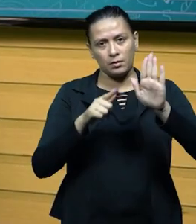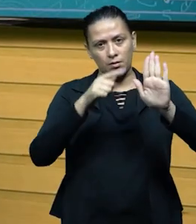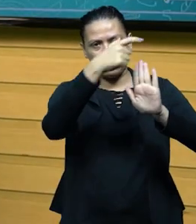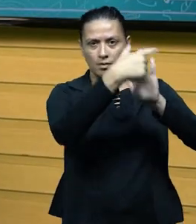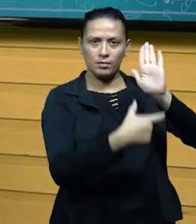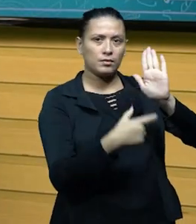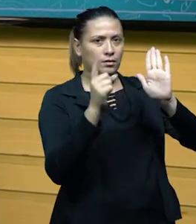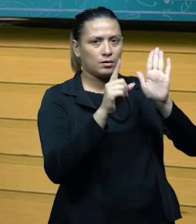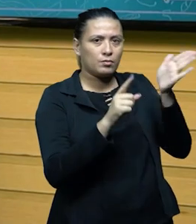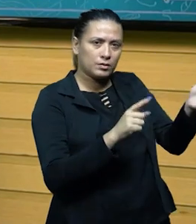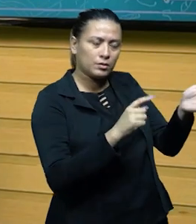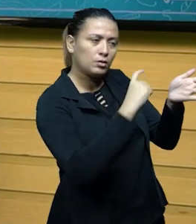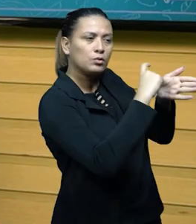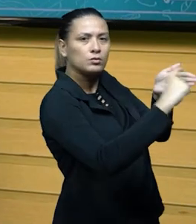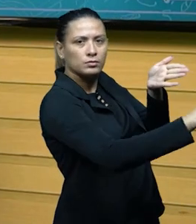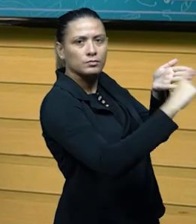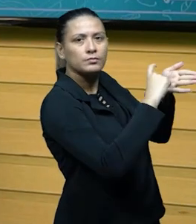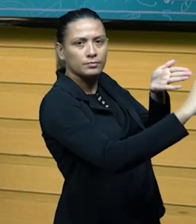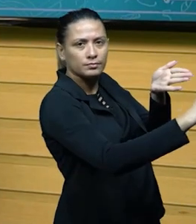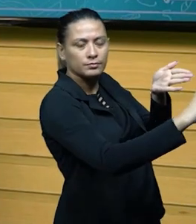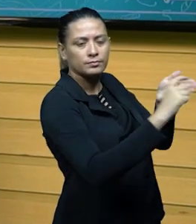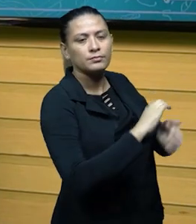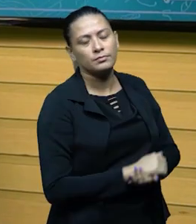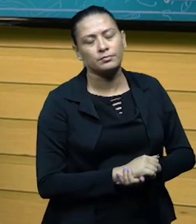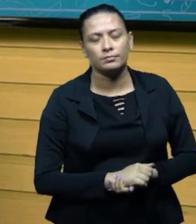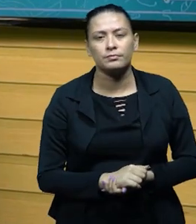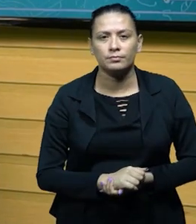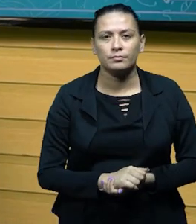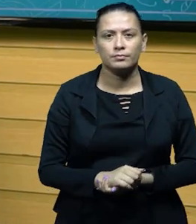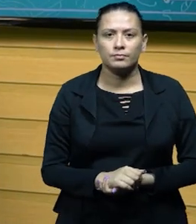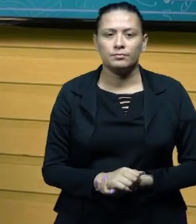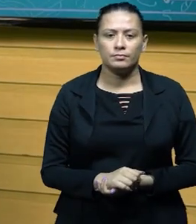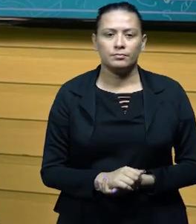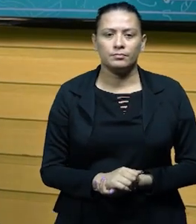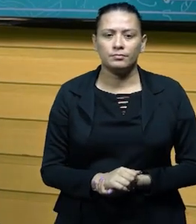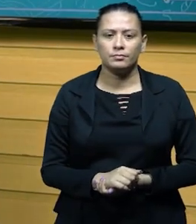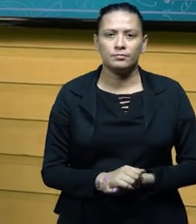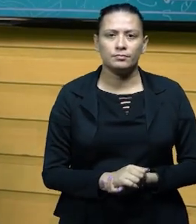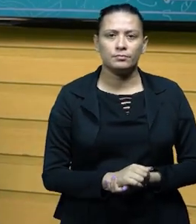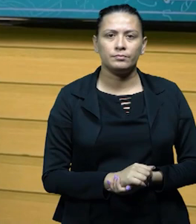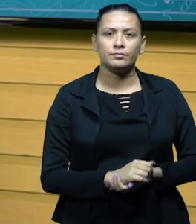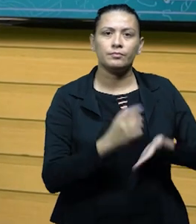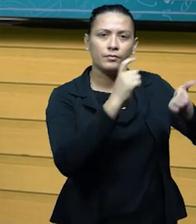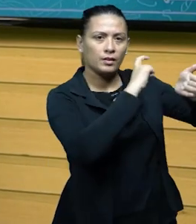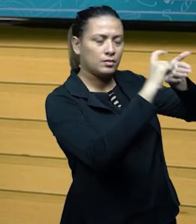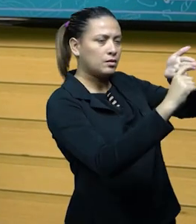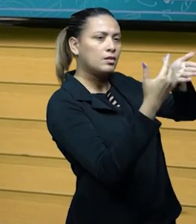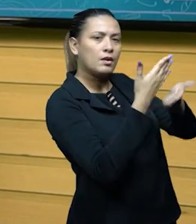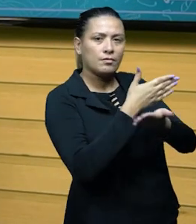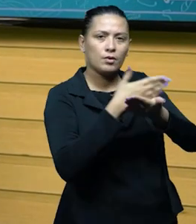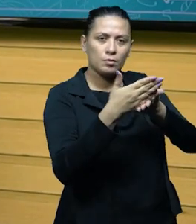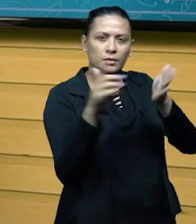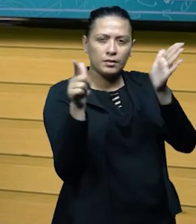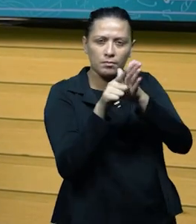retrata quando ela tá no compridinho paisagem Ela tá de lado tá então coloca a folha no formato paisagem e você vai começar pelo